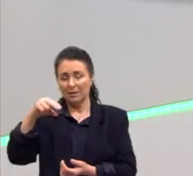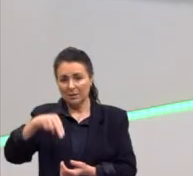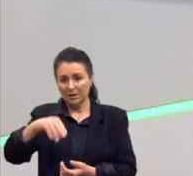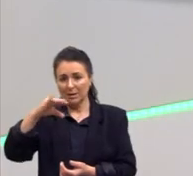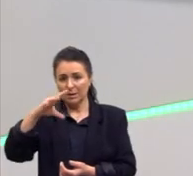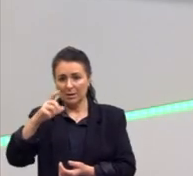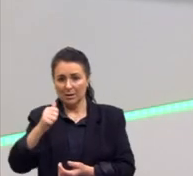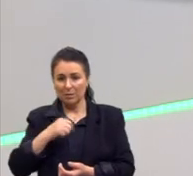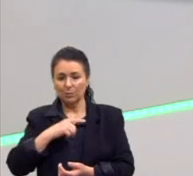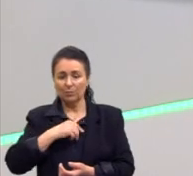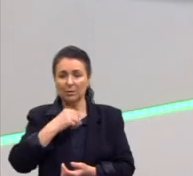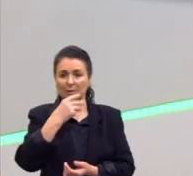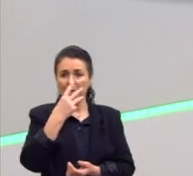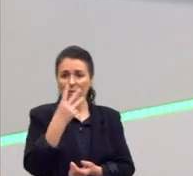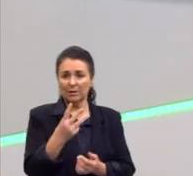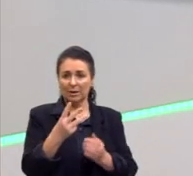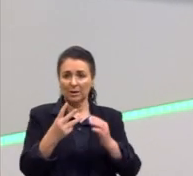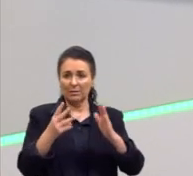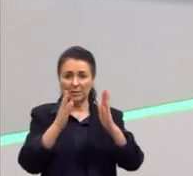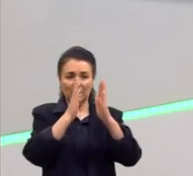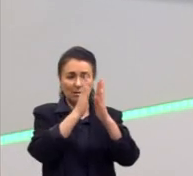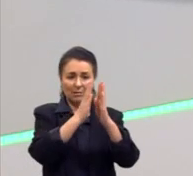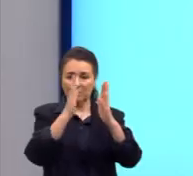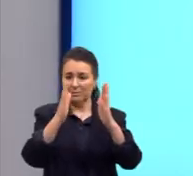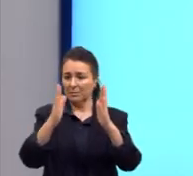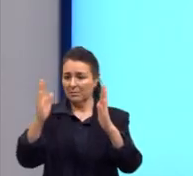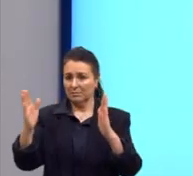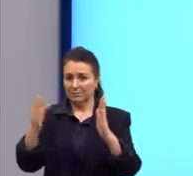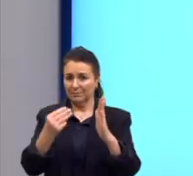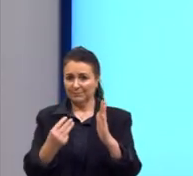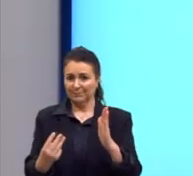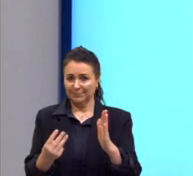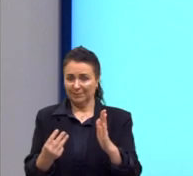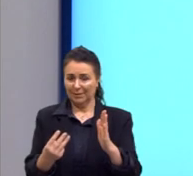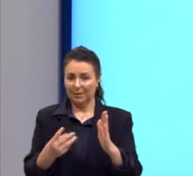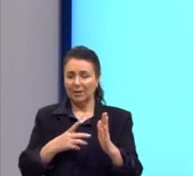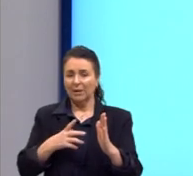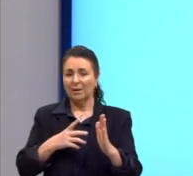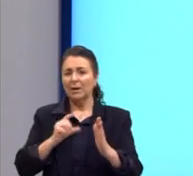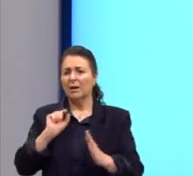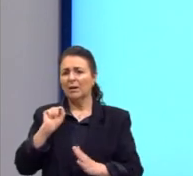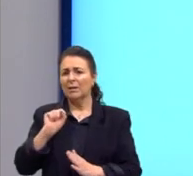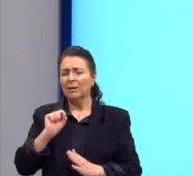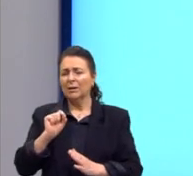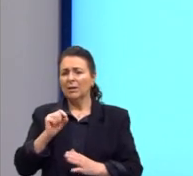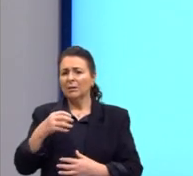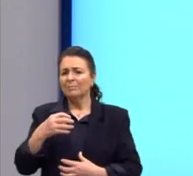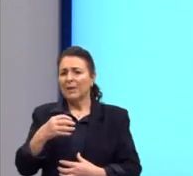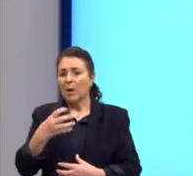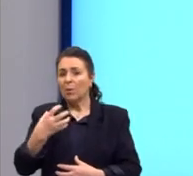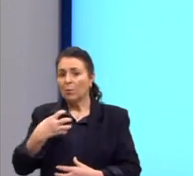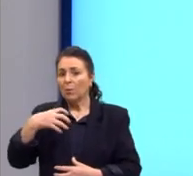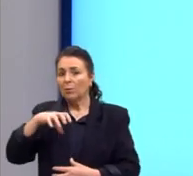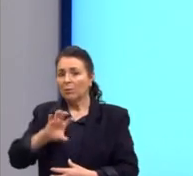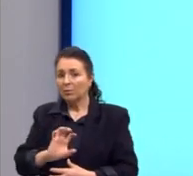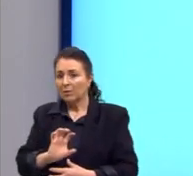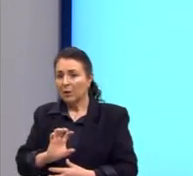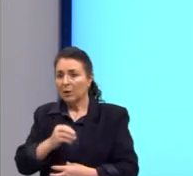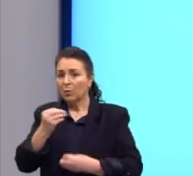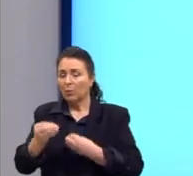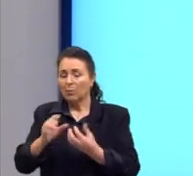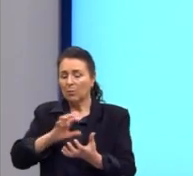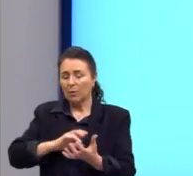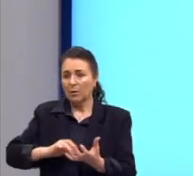3 capacitores E inserem é exatamente da forma contrária como a gente